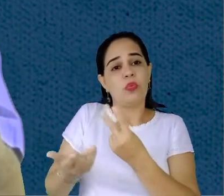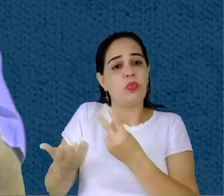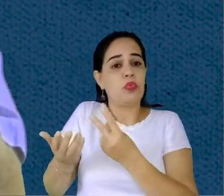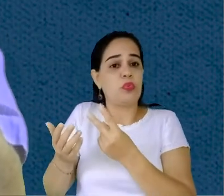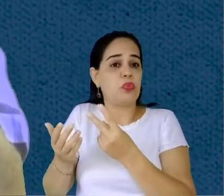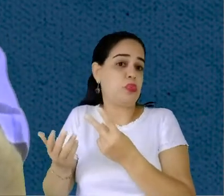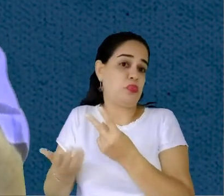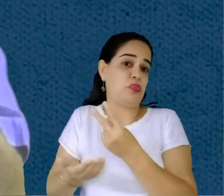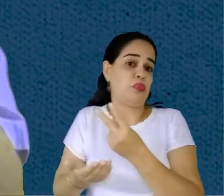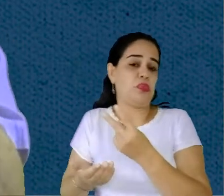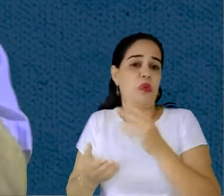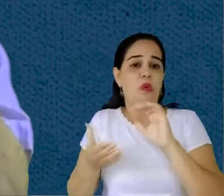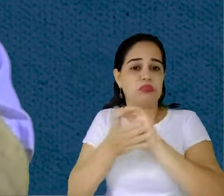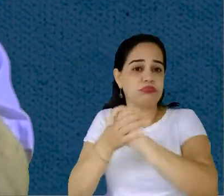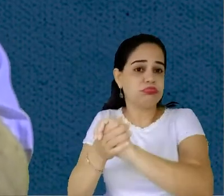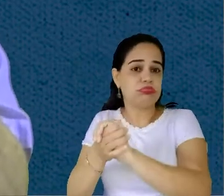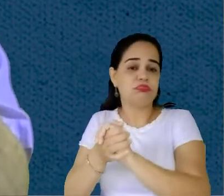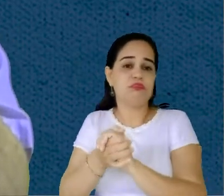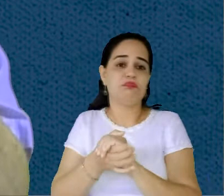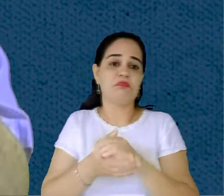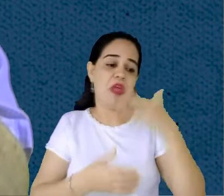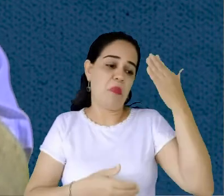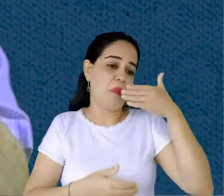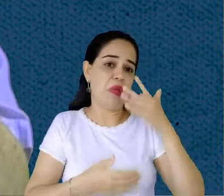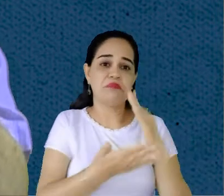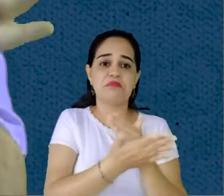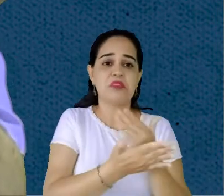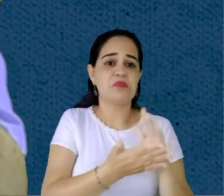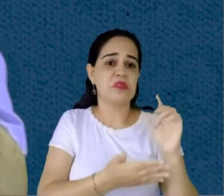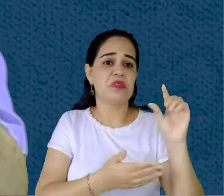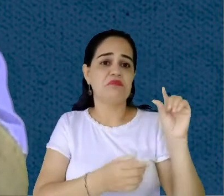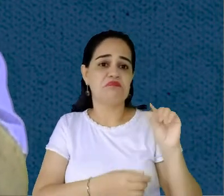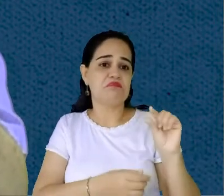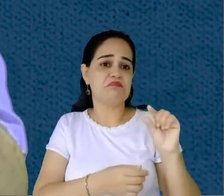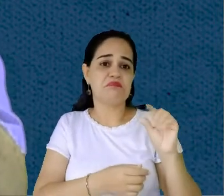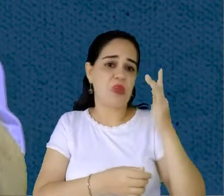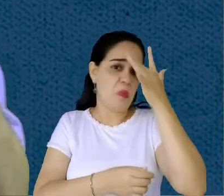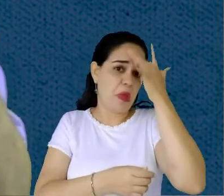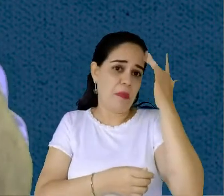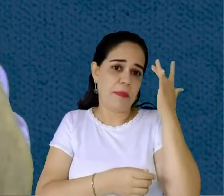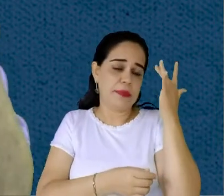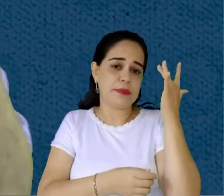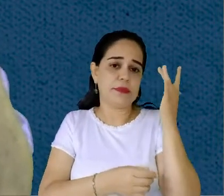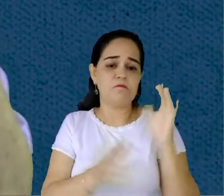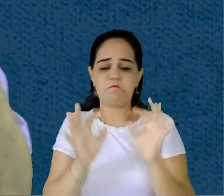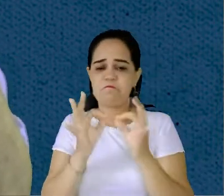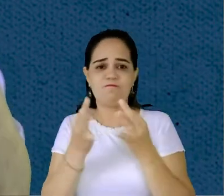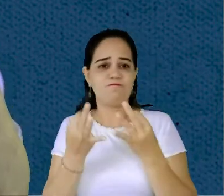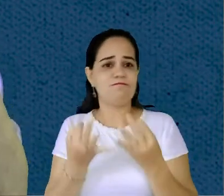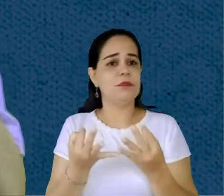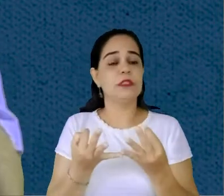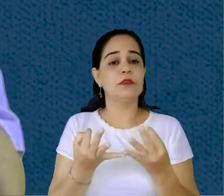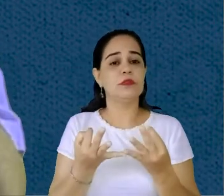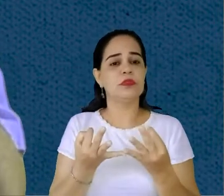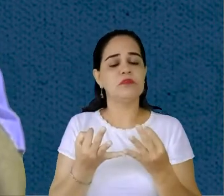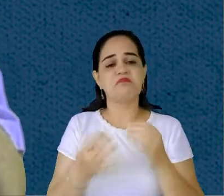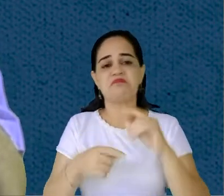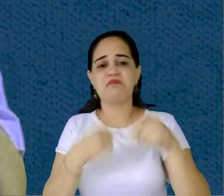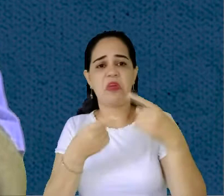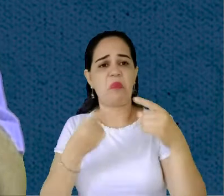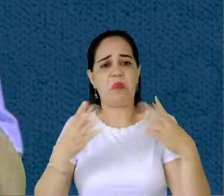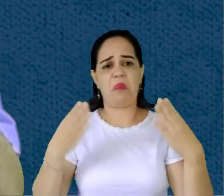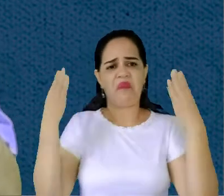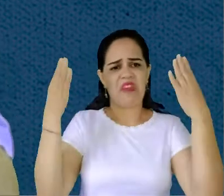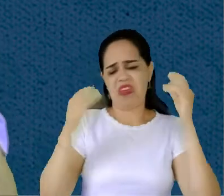noiva. Muito simples, muito simples. Depois, se o noivo e a noiva querem celebrar, bom, isso já é